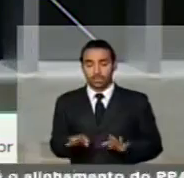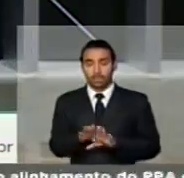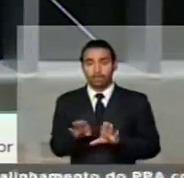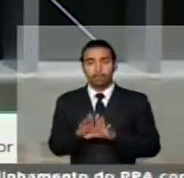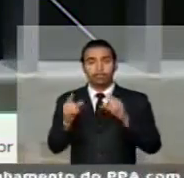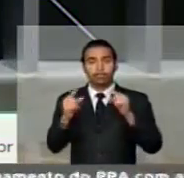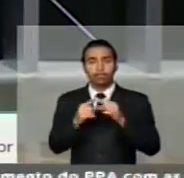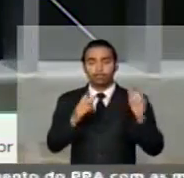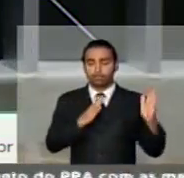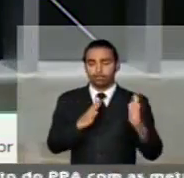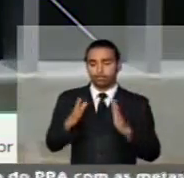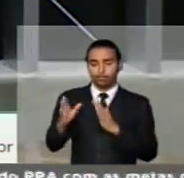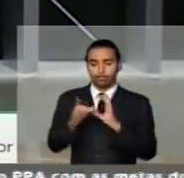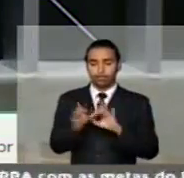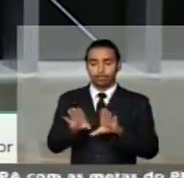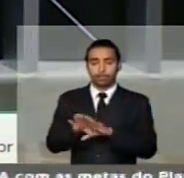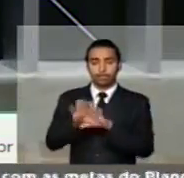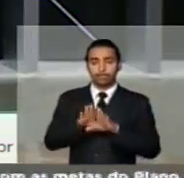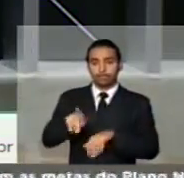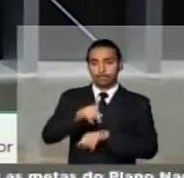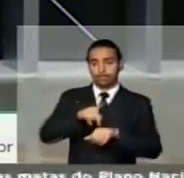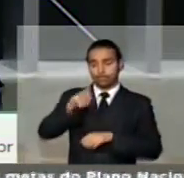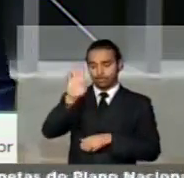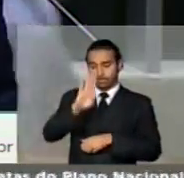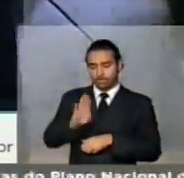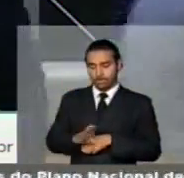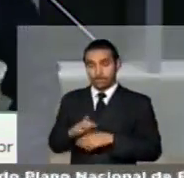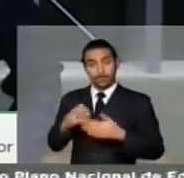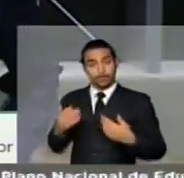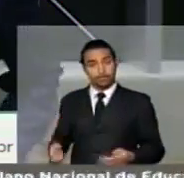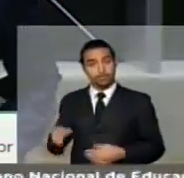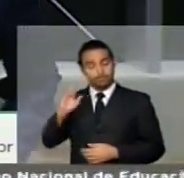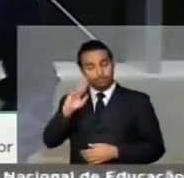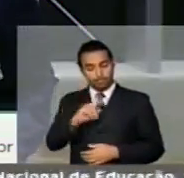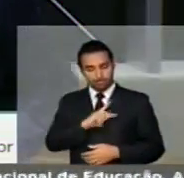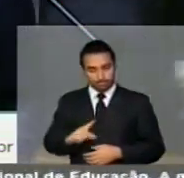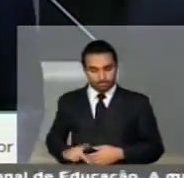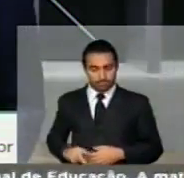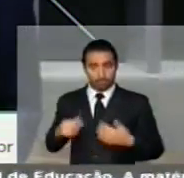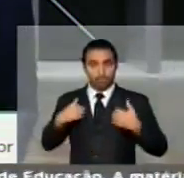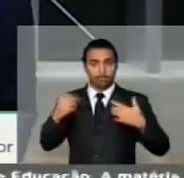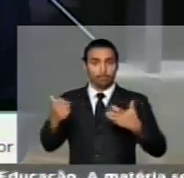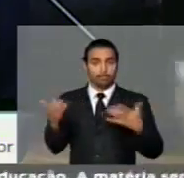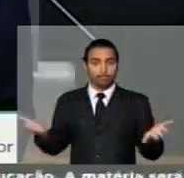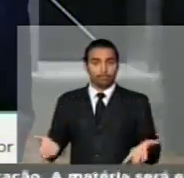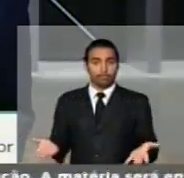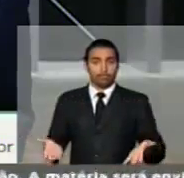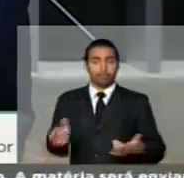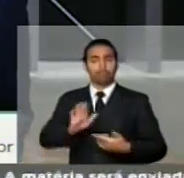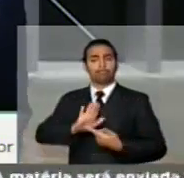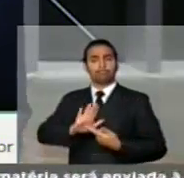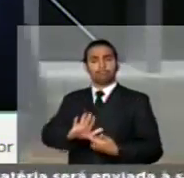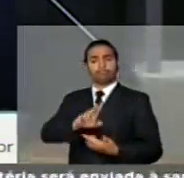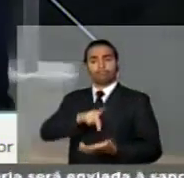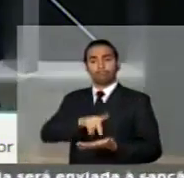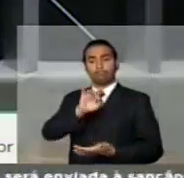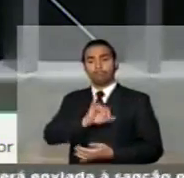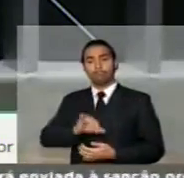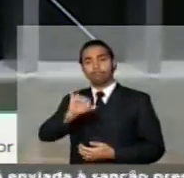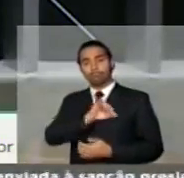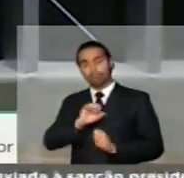processo democrático brasileiro. Portanto, senhor presidente, queremos nesse momento destacar a importância